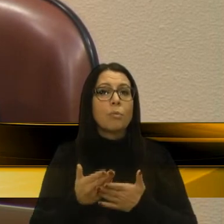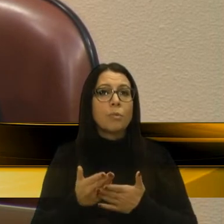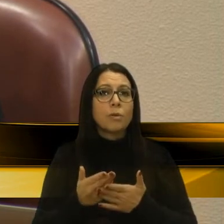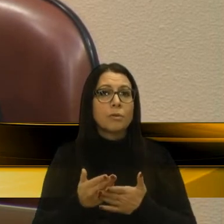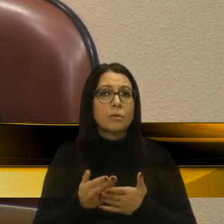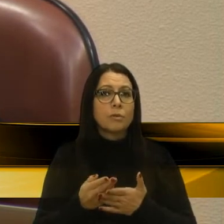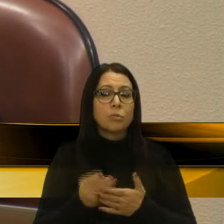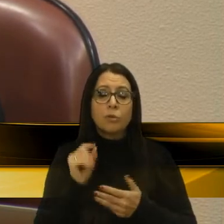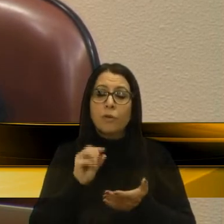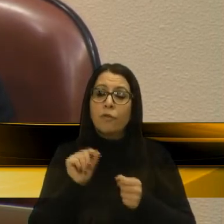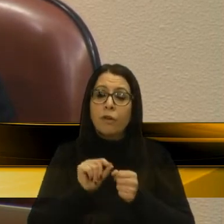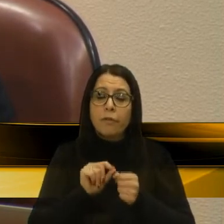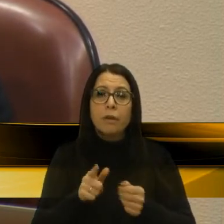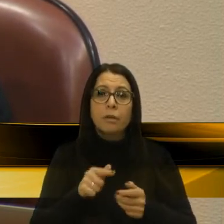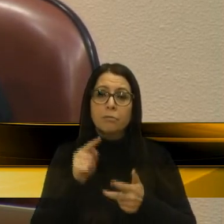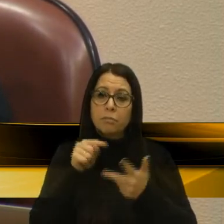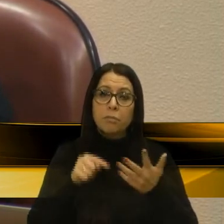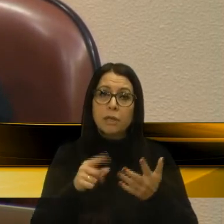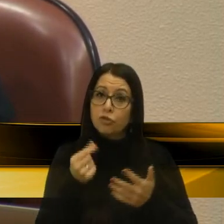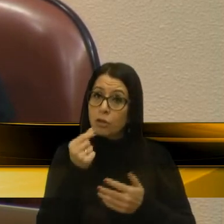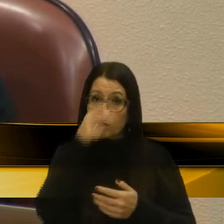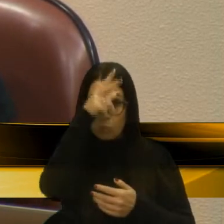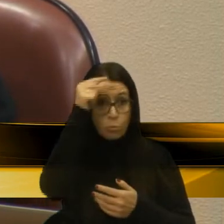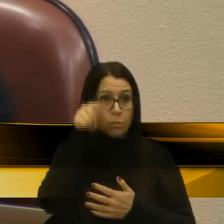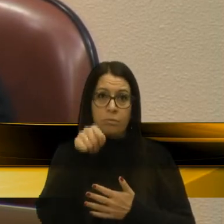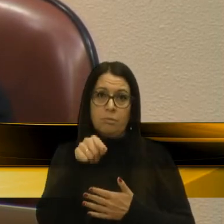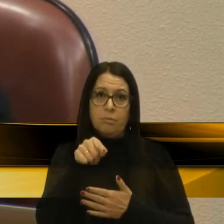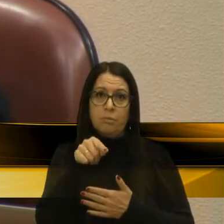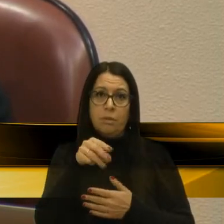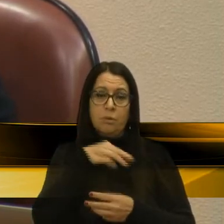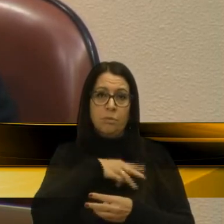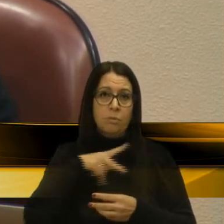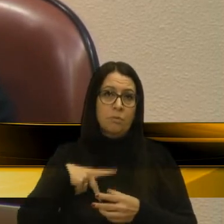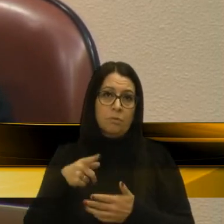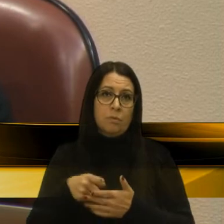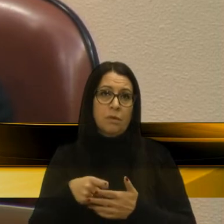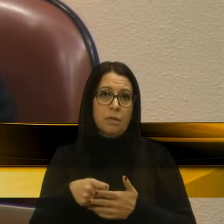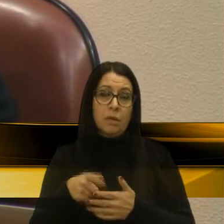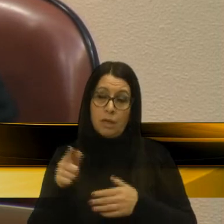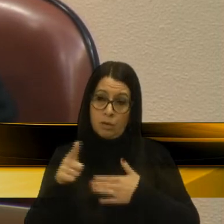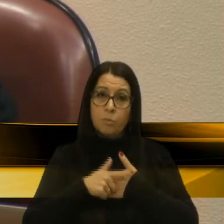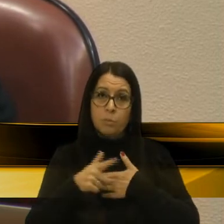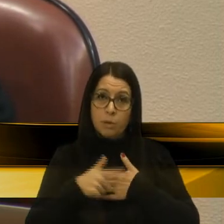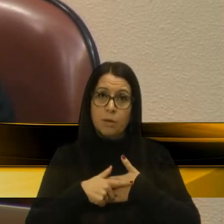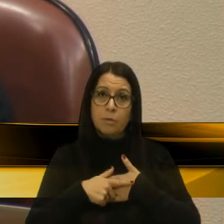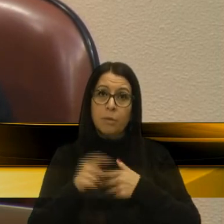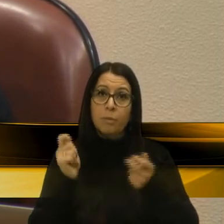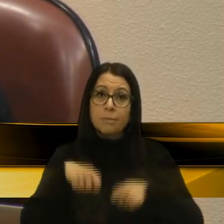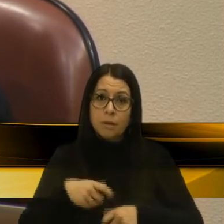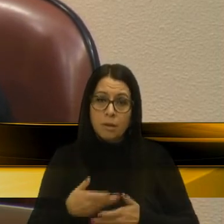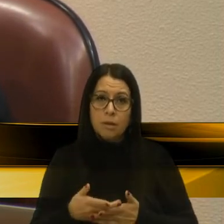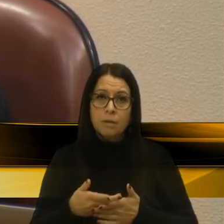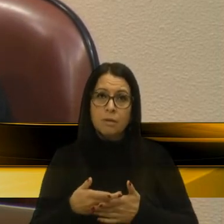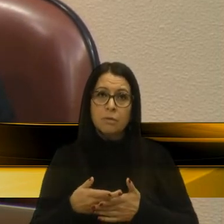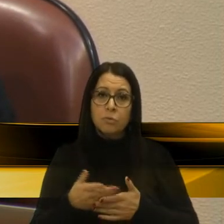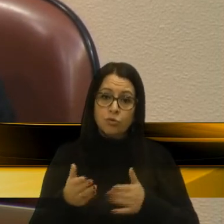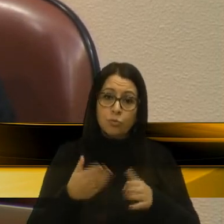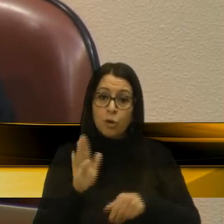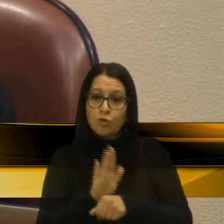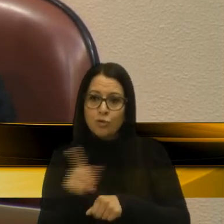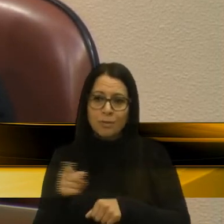com um festival de problemas já, um histórico anterior a Caxias do Sul. Por essa razão, eu e o vereador Kiko, a gente fez esse pedido ao